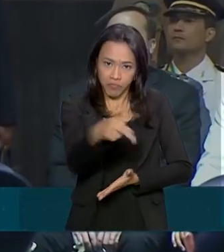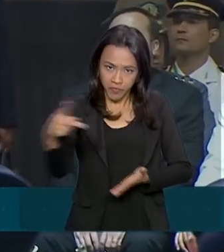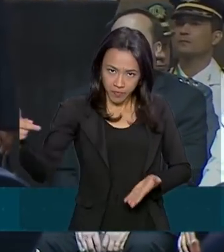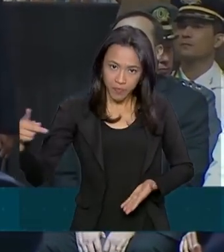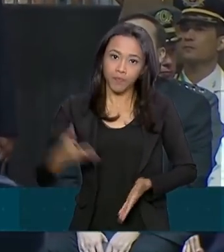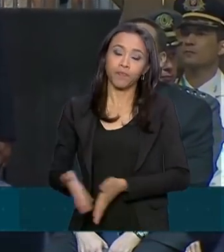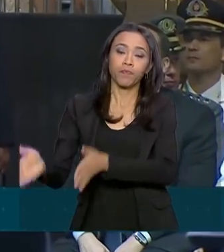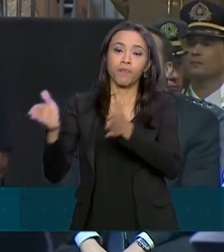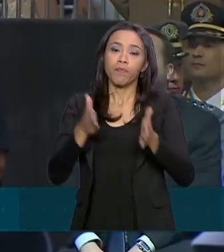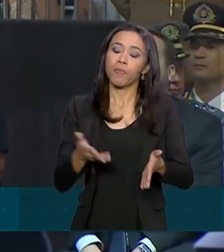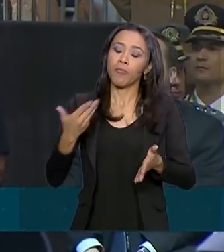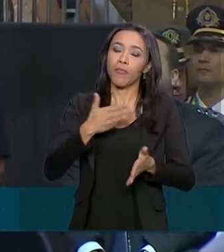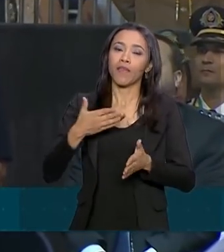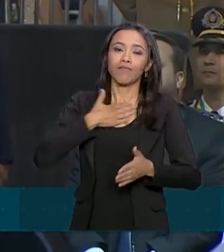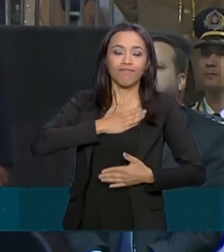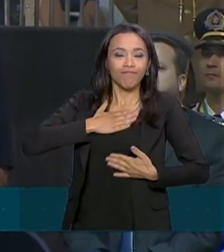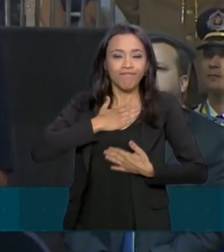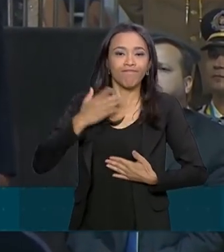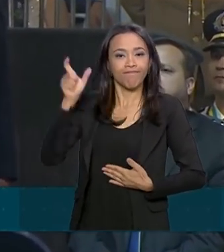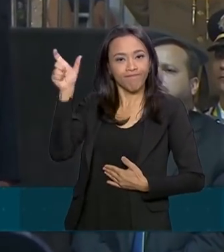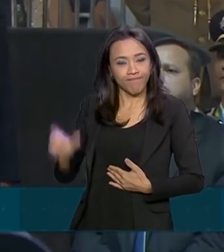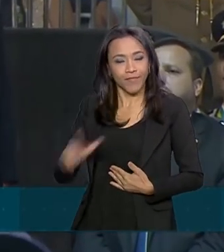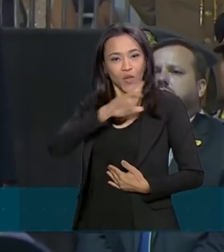governador Ronaldo Caiado,